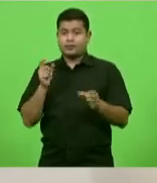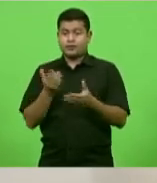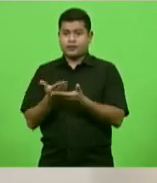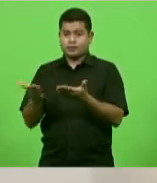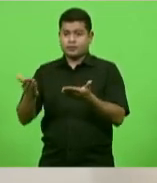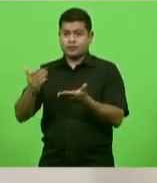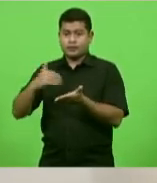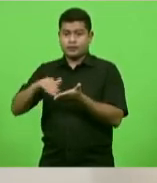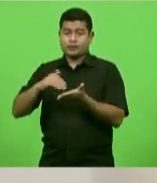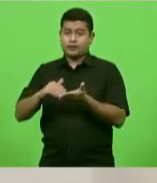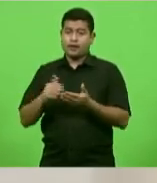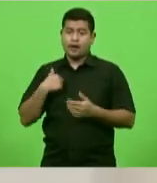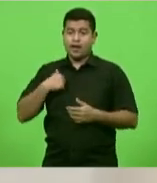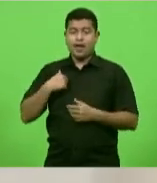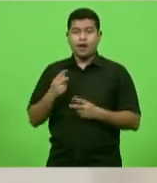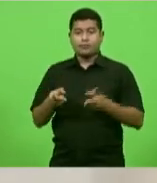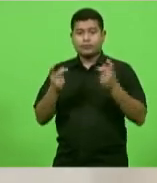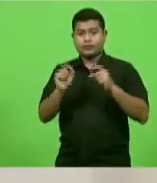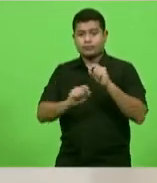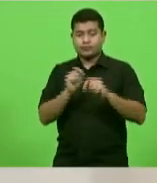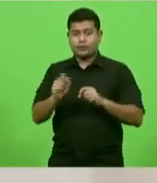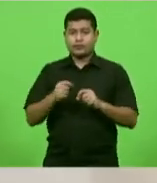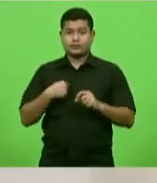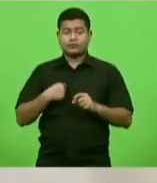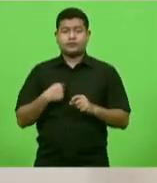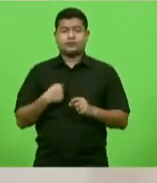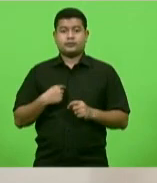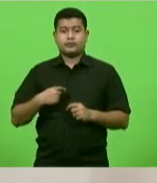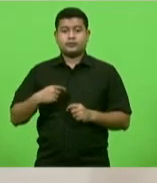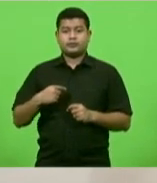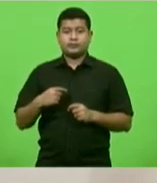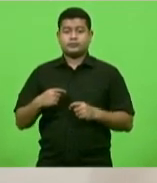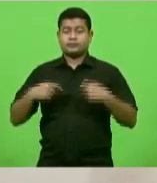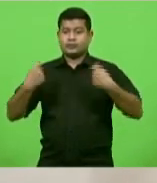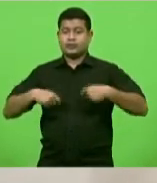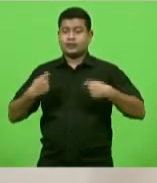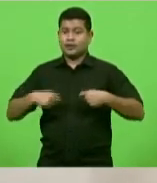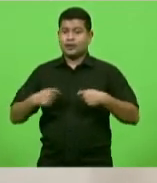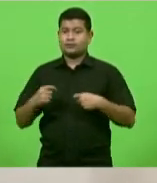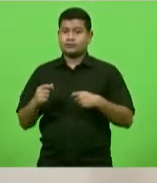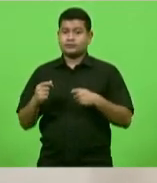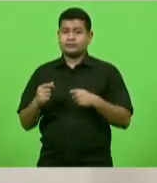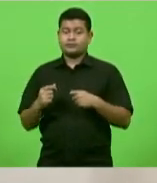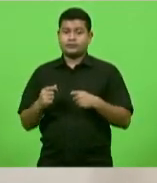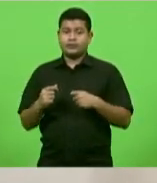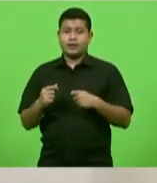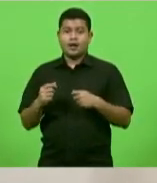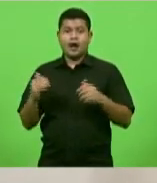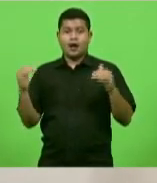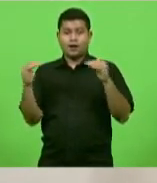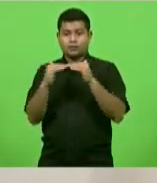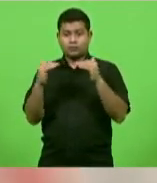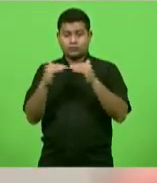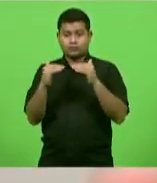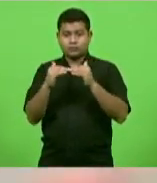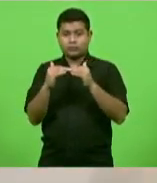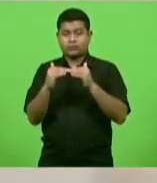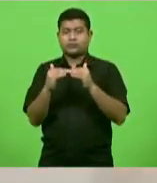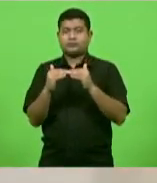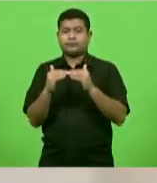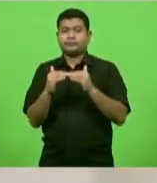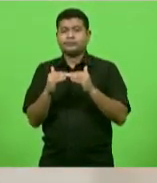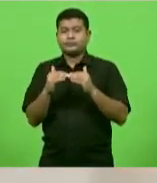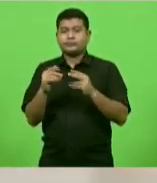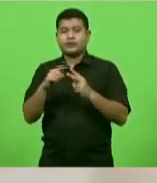como negar que as conclusões de uma deveriam refletir nas conclusões da